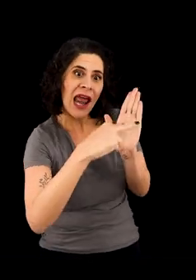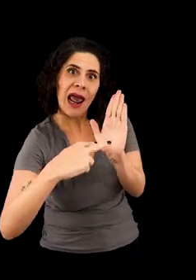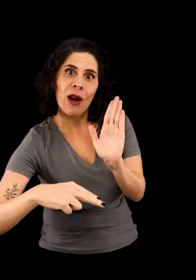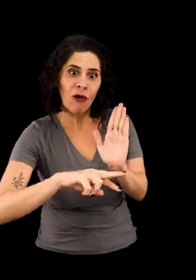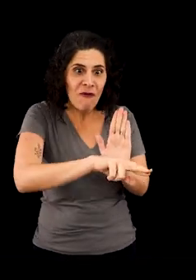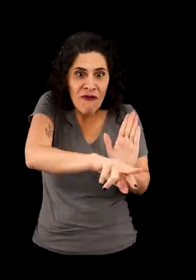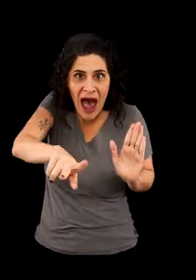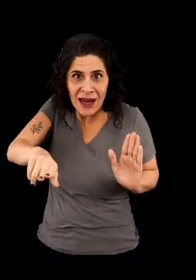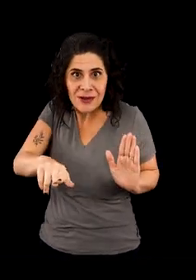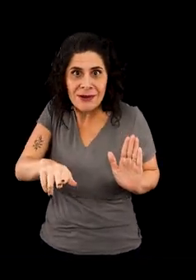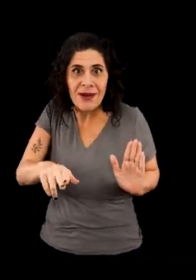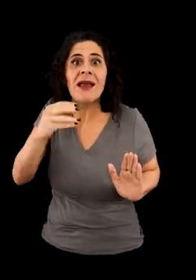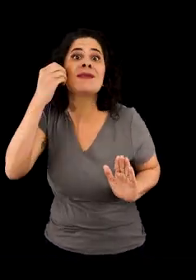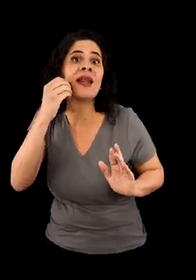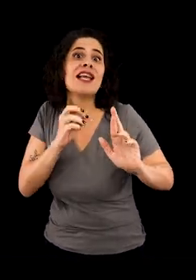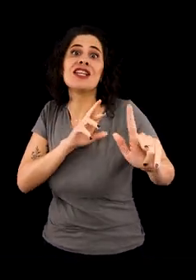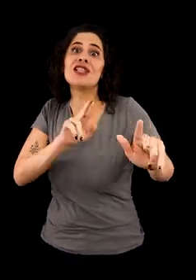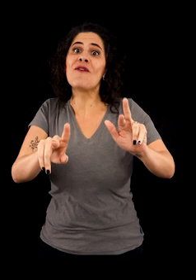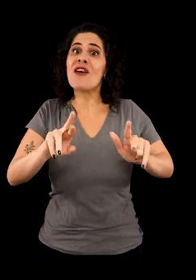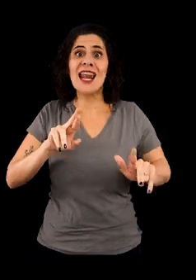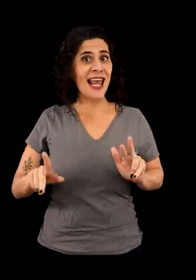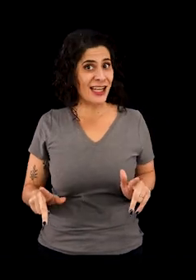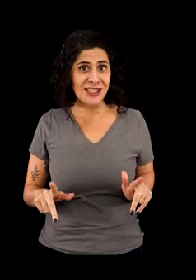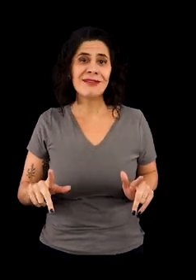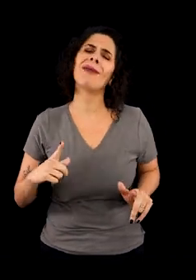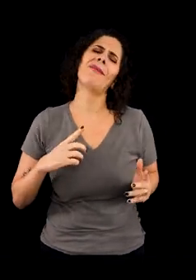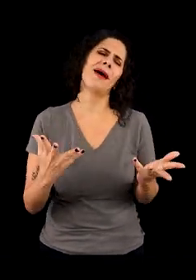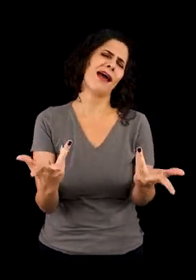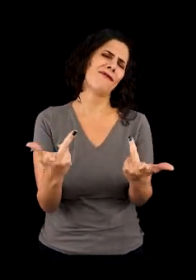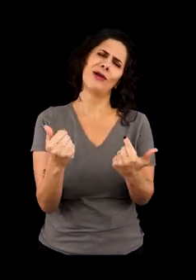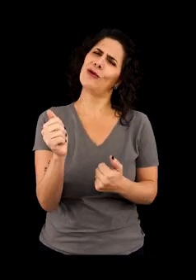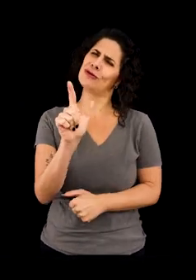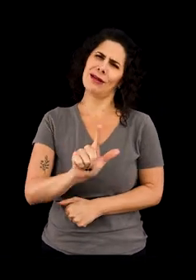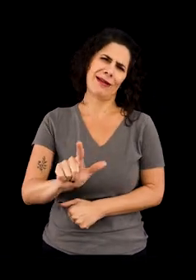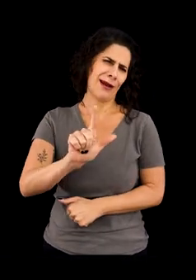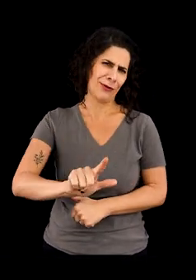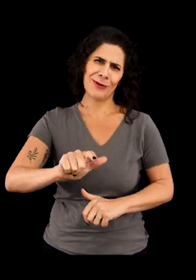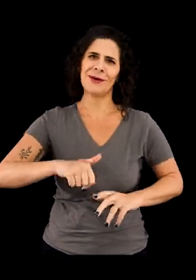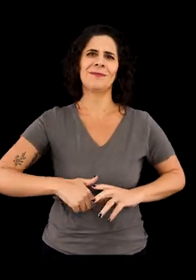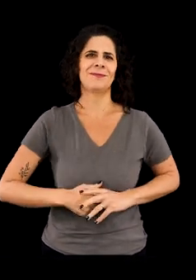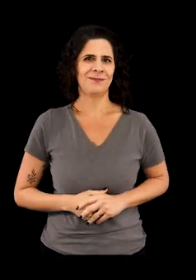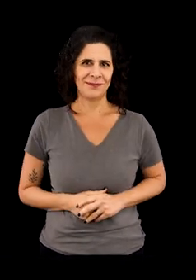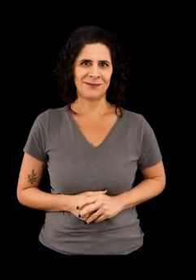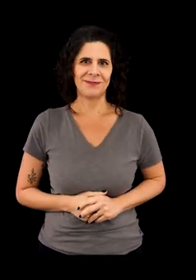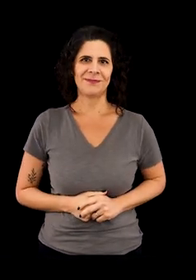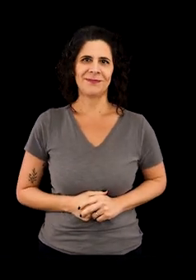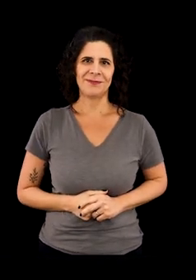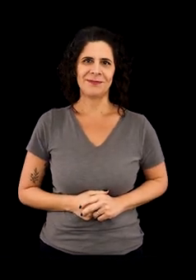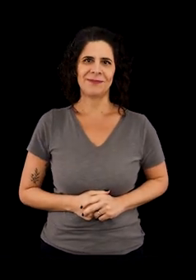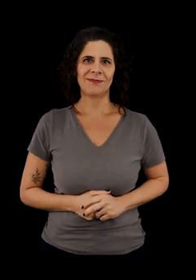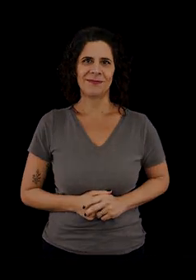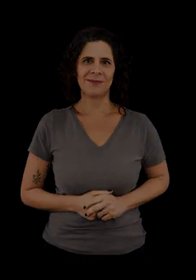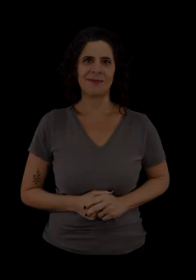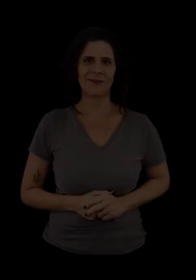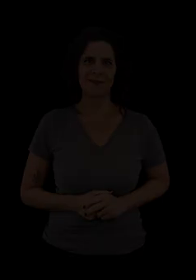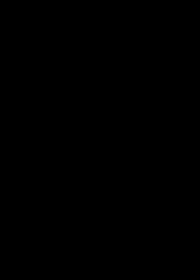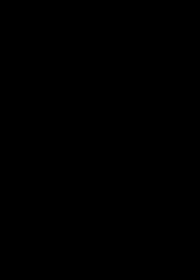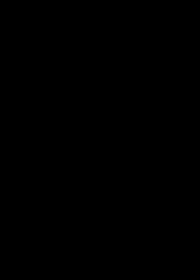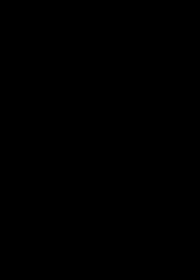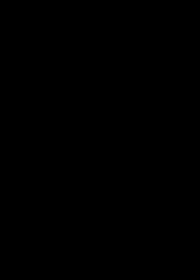por tantos leitores que chegam a ele. É uma coisa fabulosa a literatura.